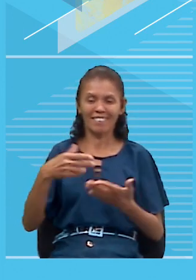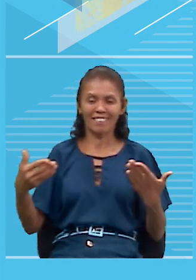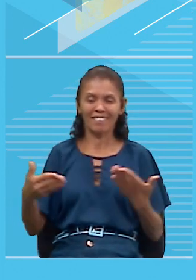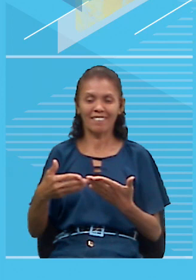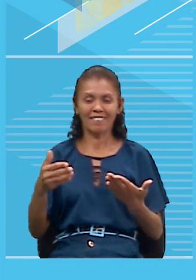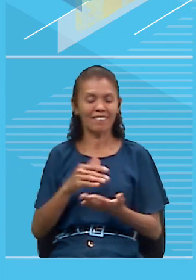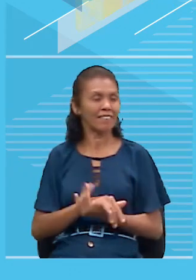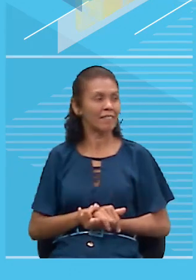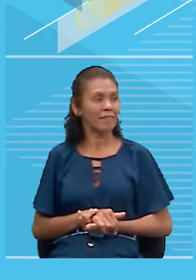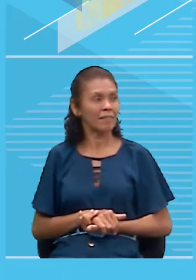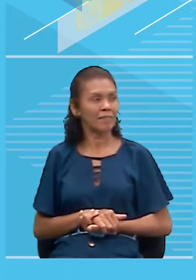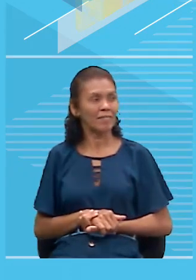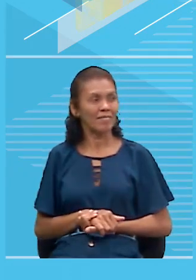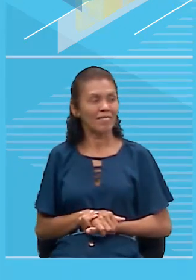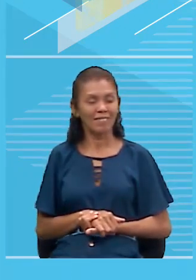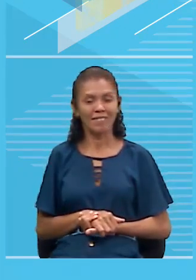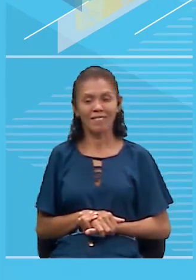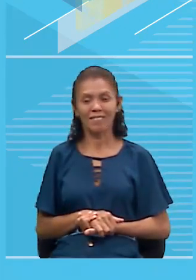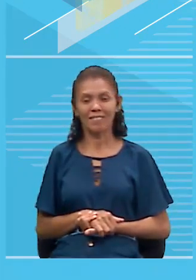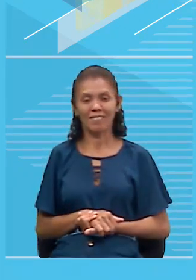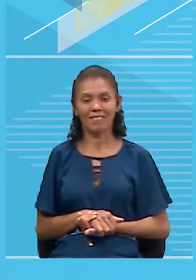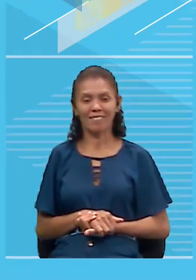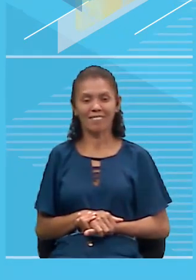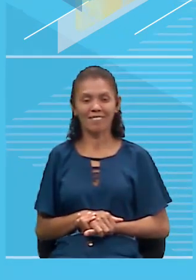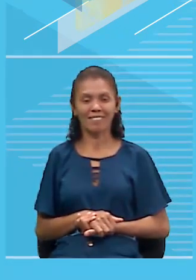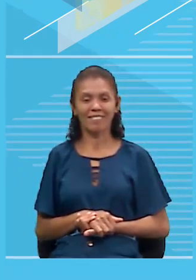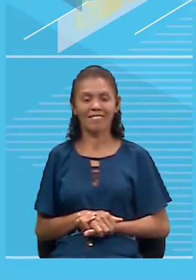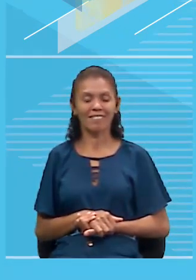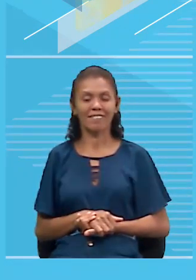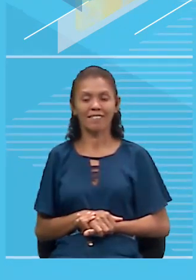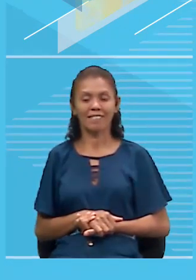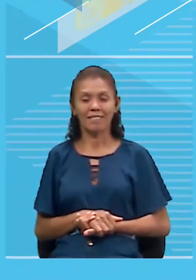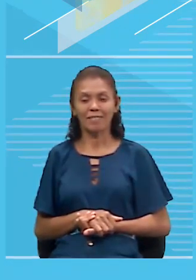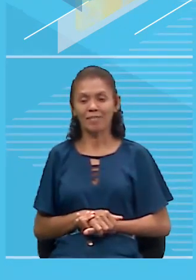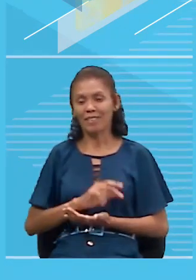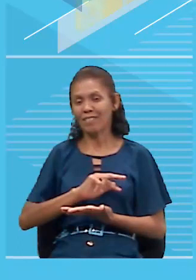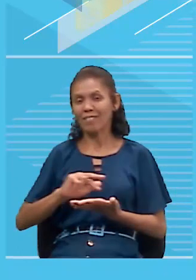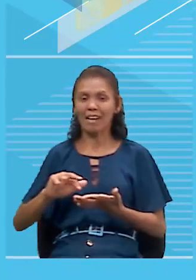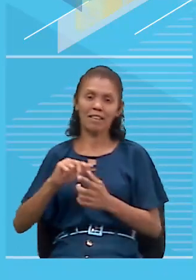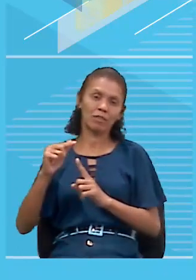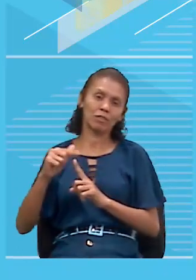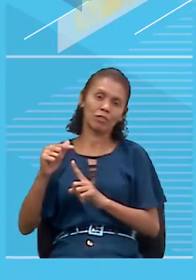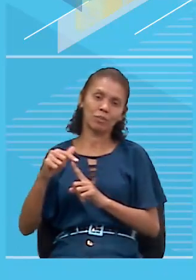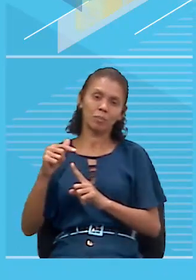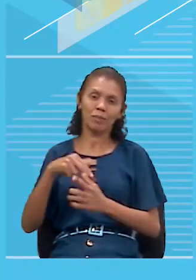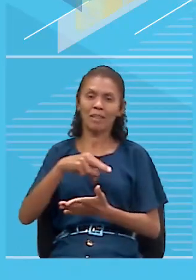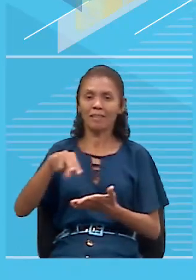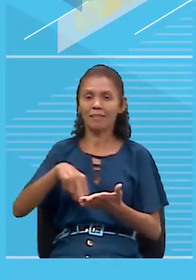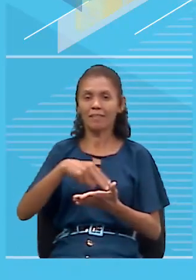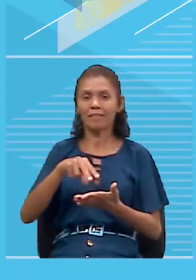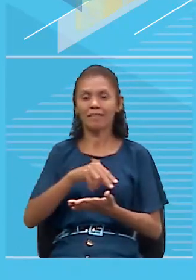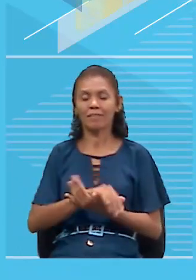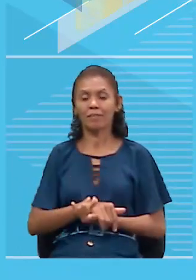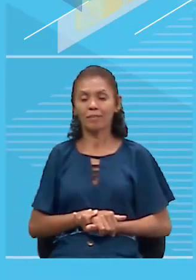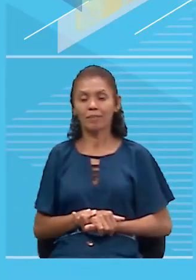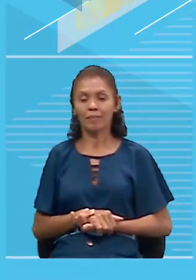Eu Danço Forró dança pagode axé swingão singão